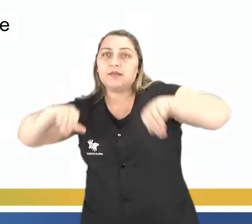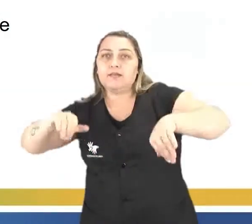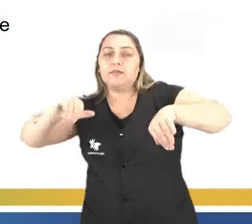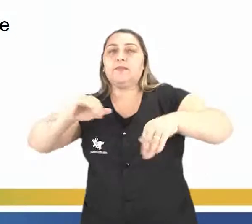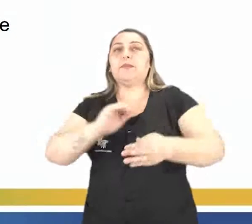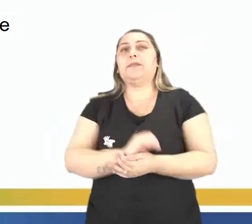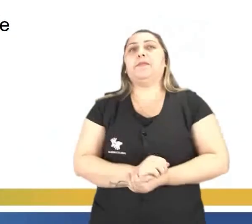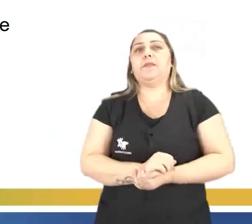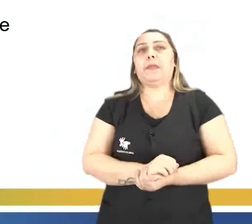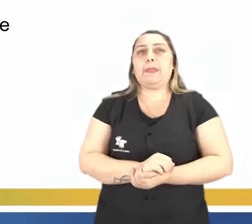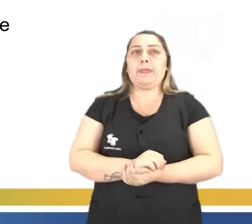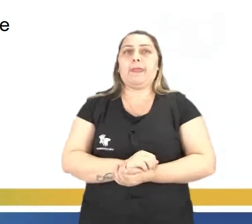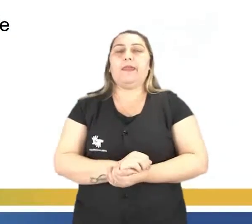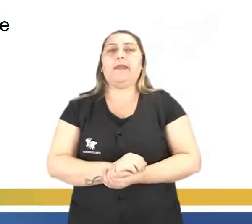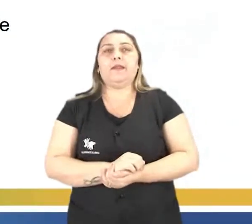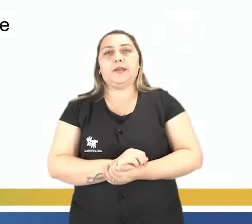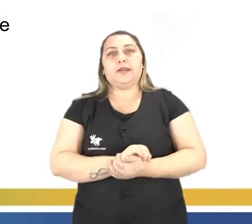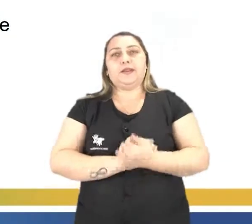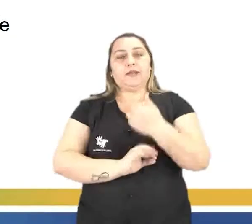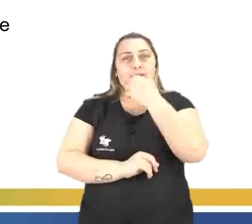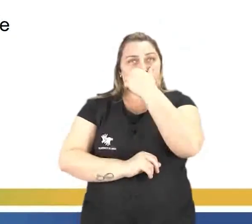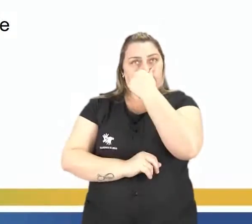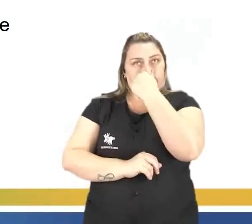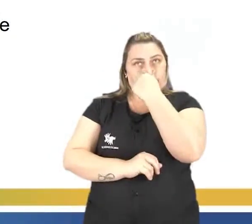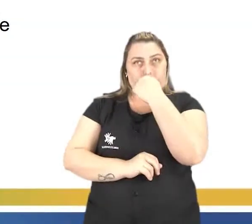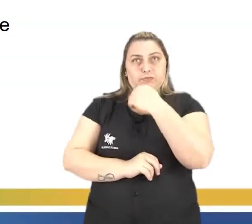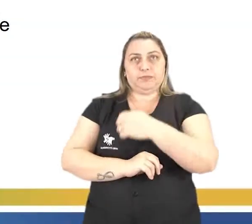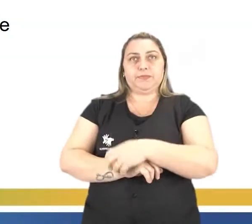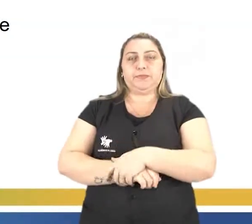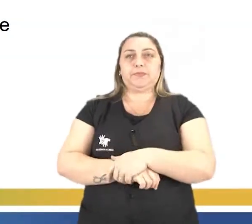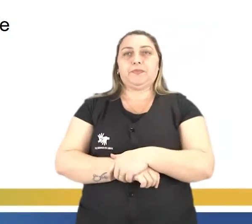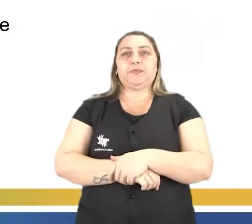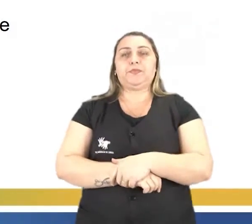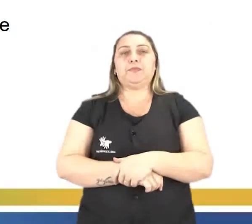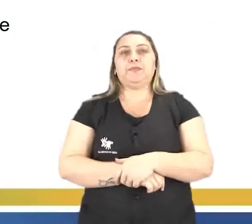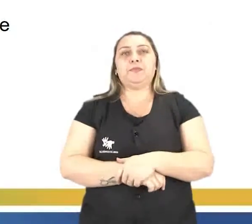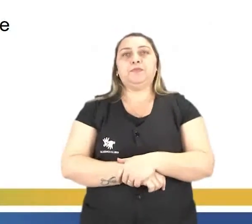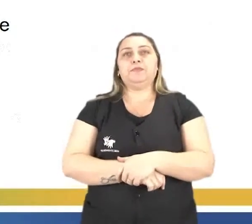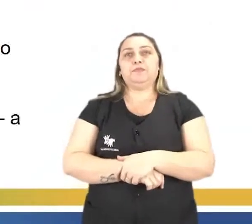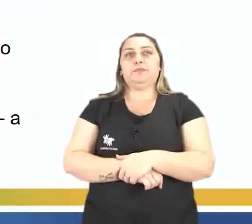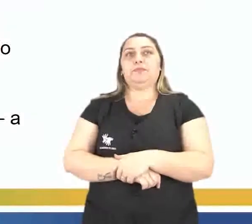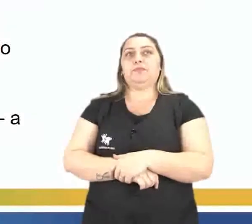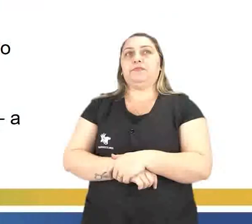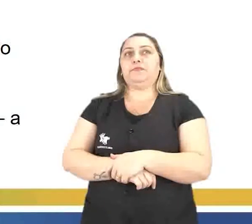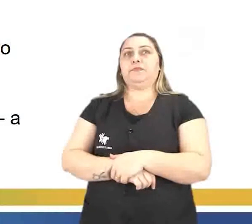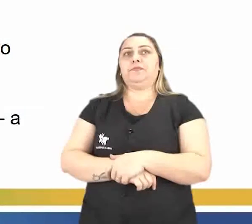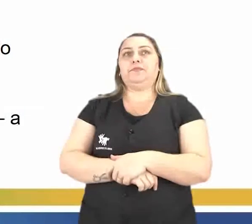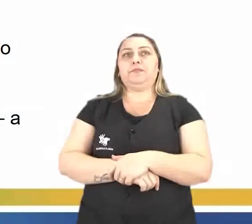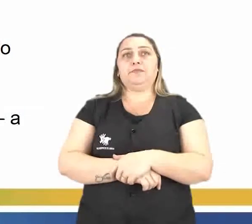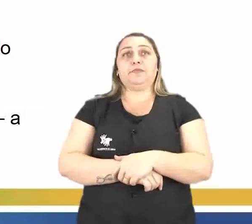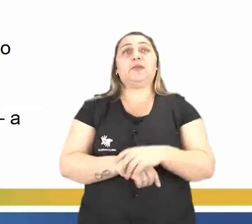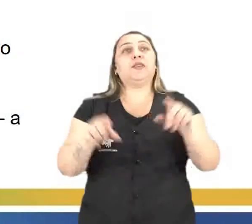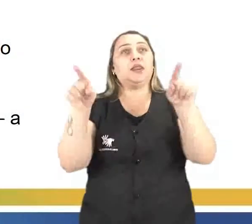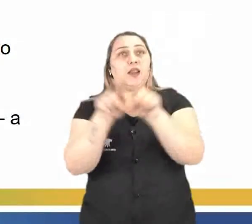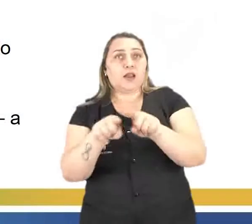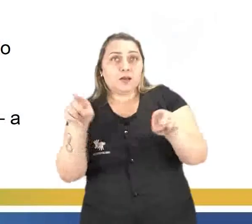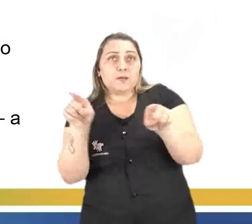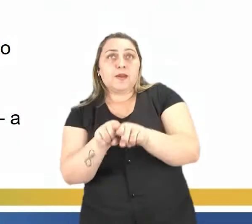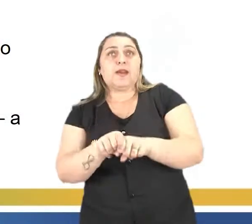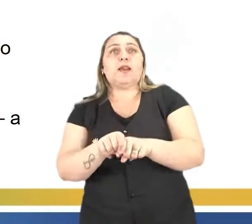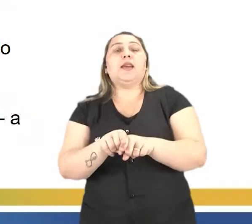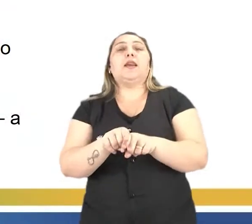alguma coisa, nós utilizamos a vírgula para separar esses elementos. Também serve